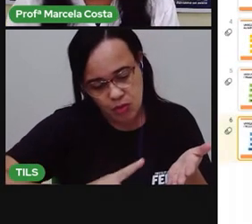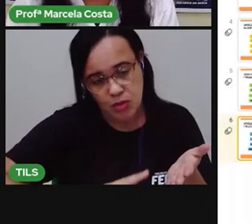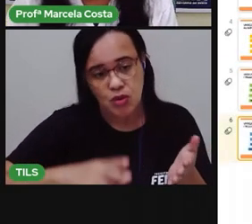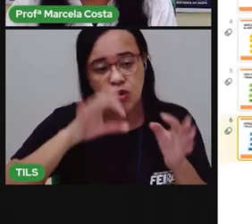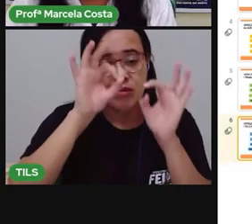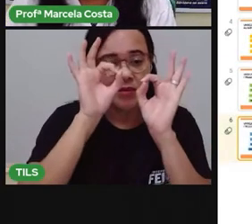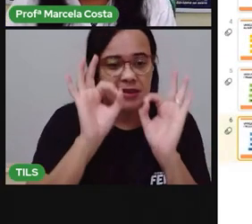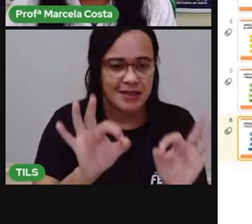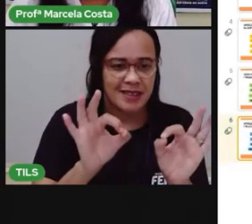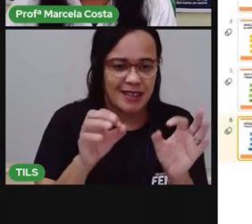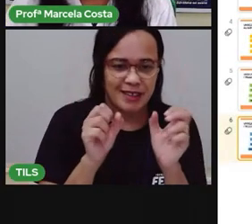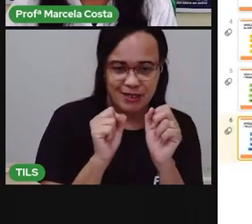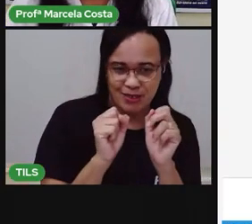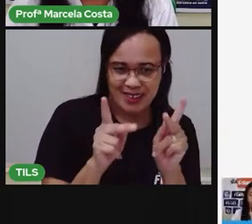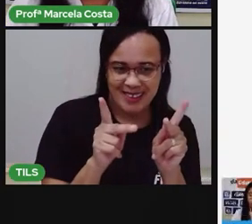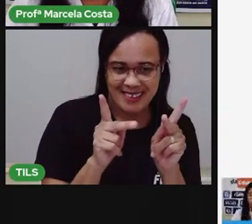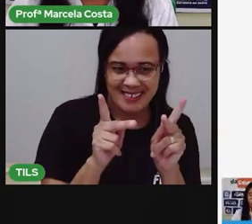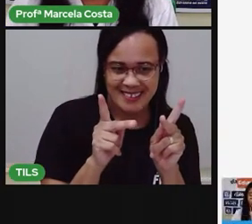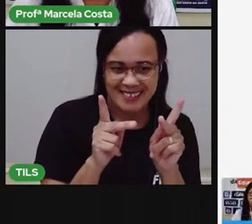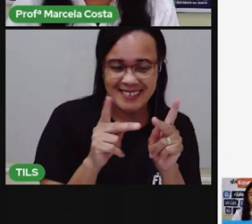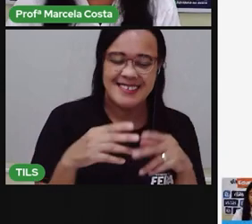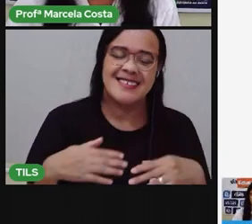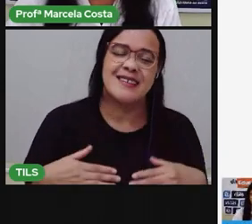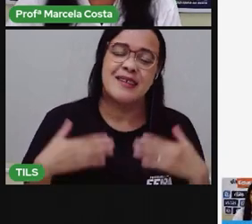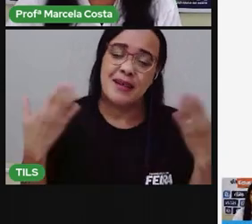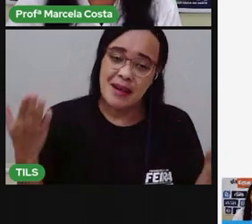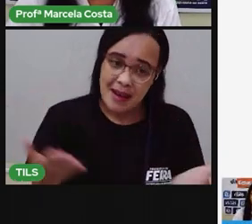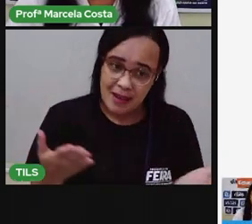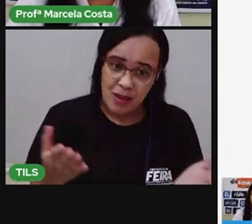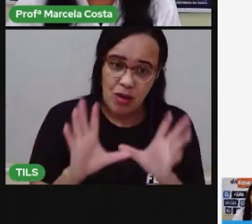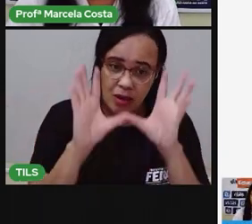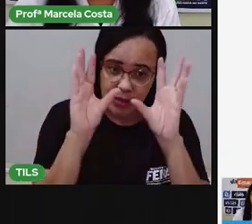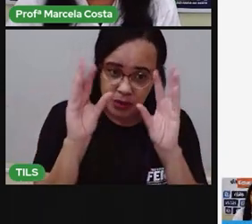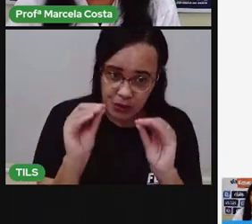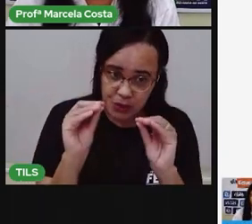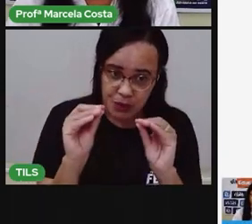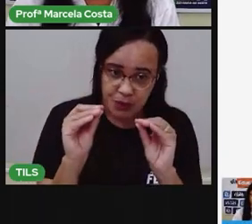nossa apresentação e vou